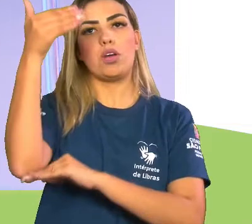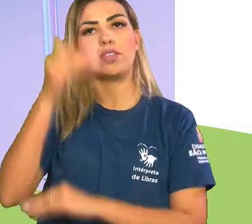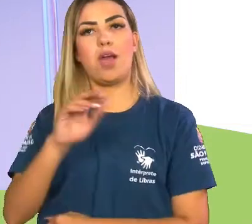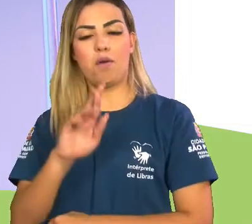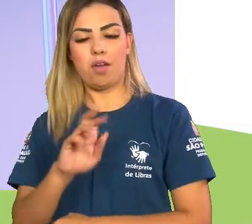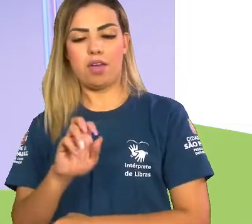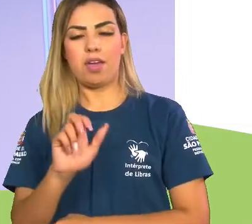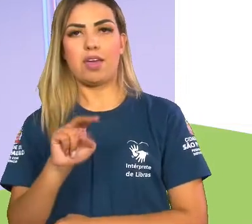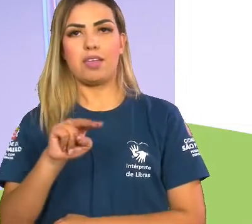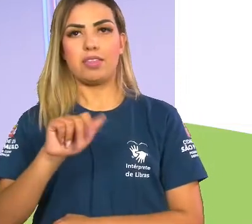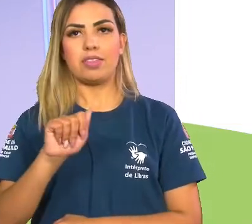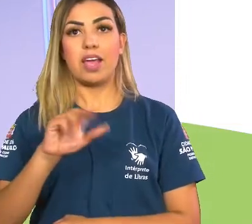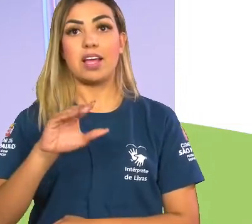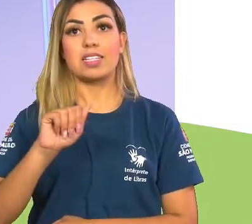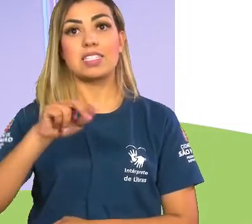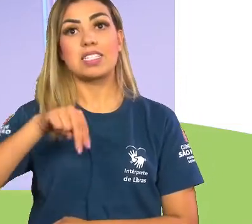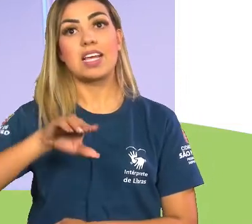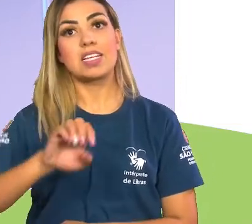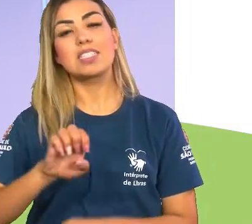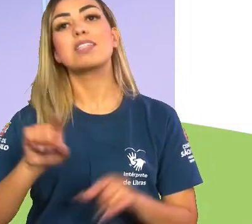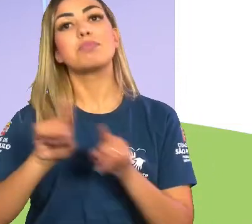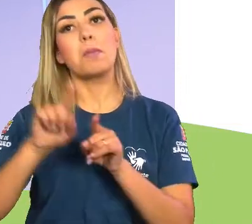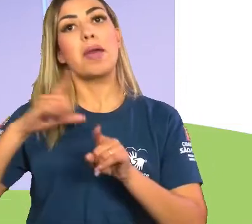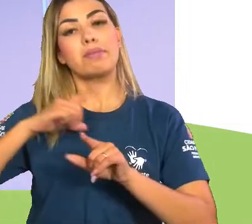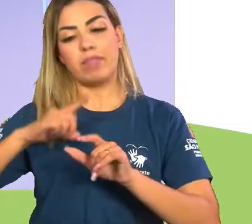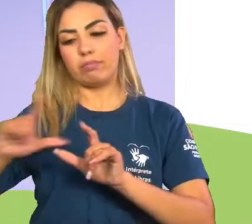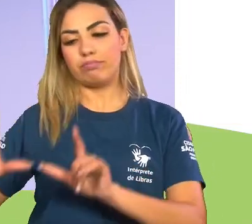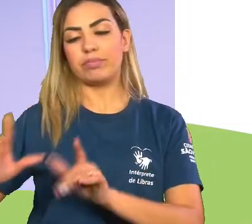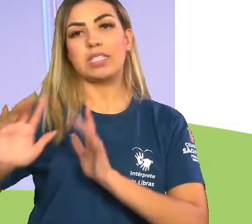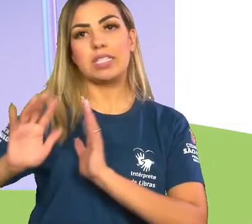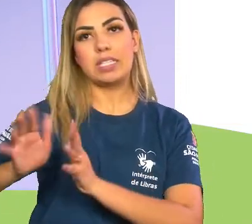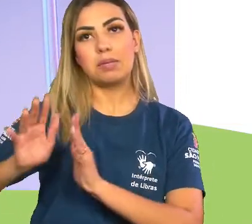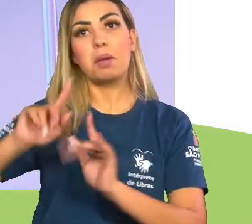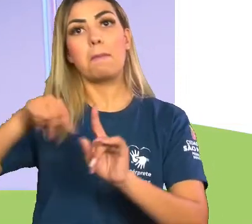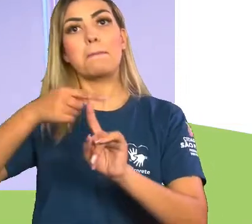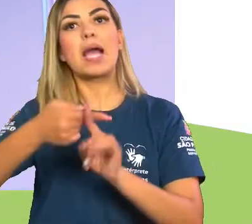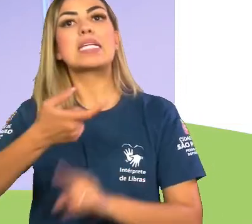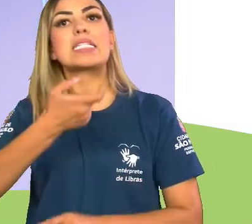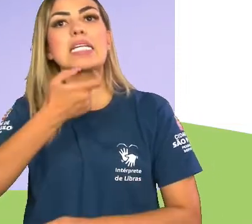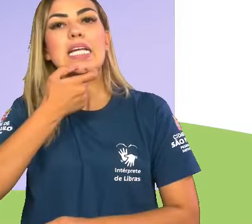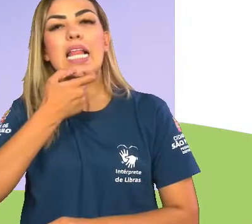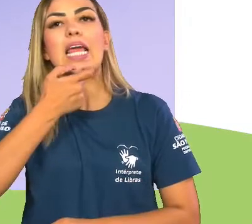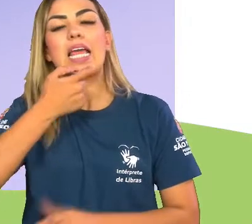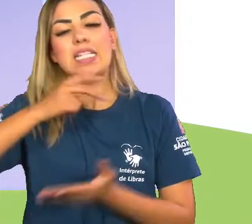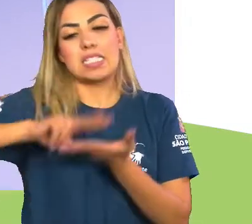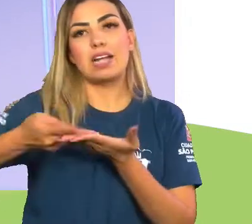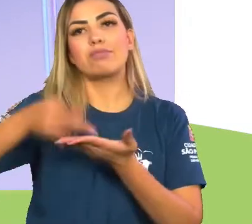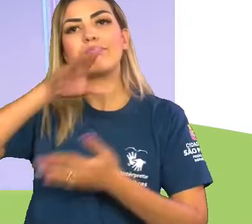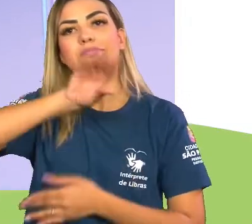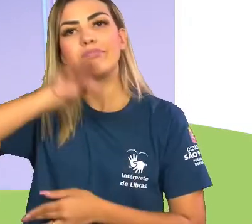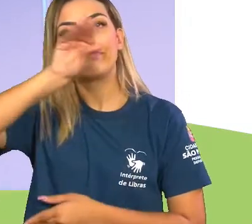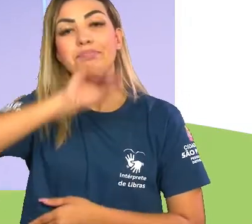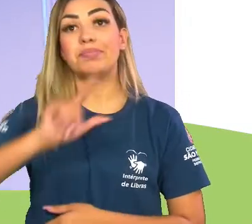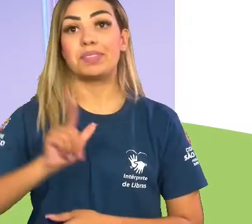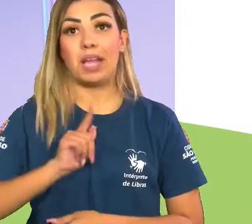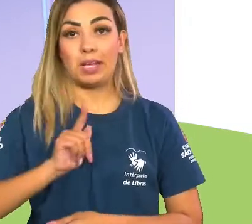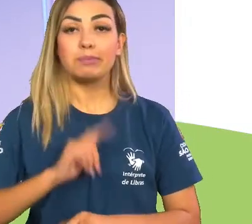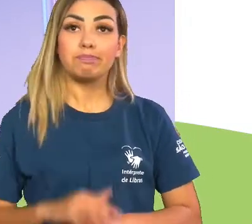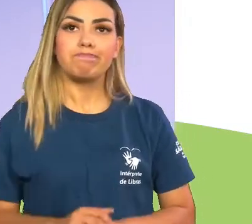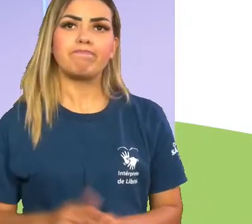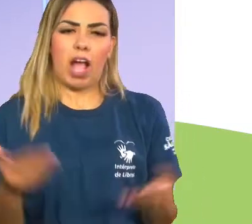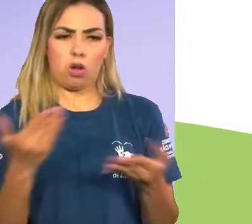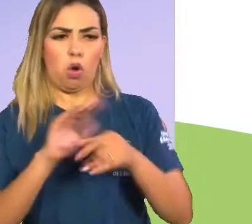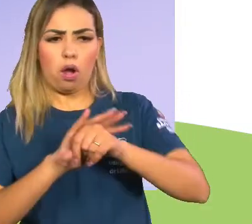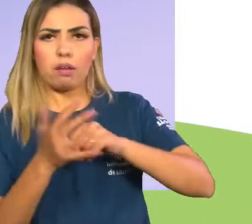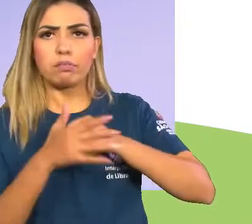o inglês e para a Libras. E vale lembrar que, apesar dos sinais de controle da pandemia, nós permanecemos atentos e, o